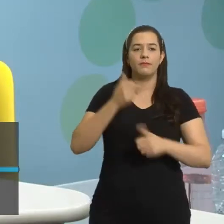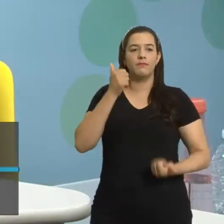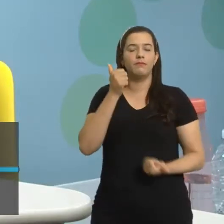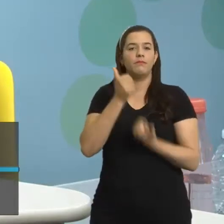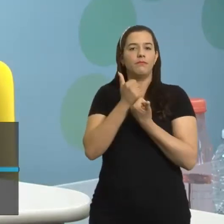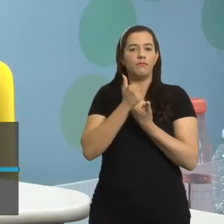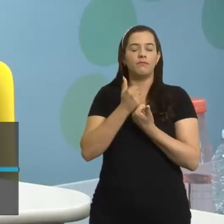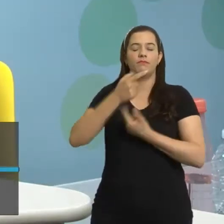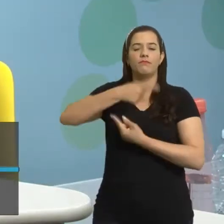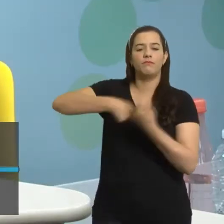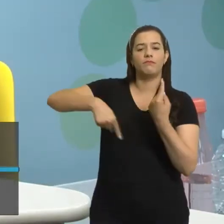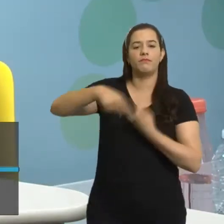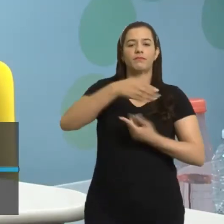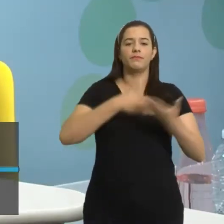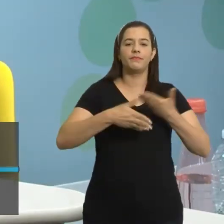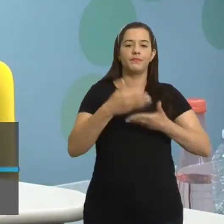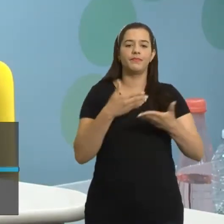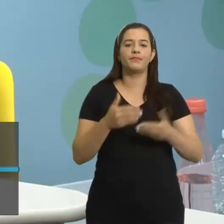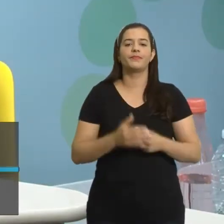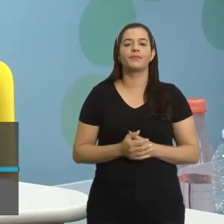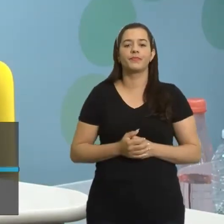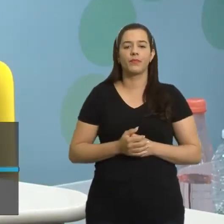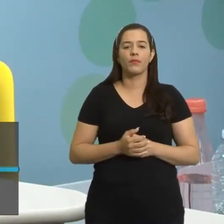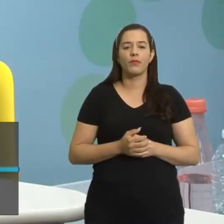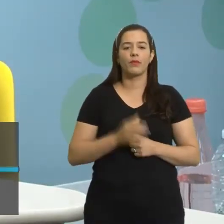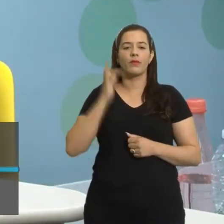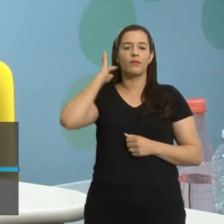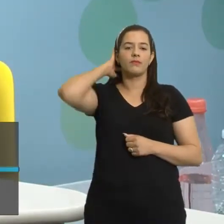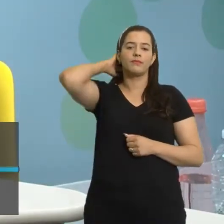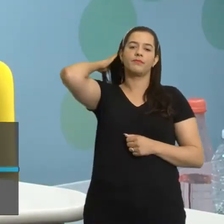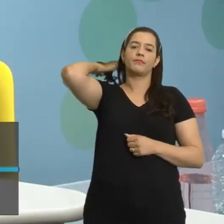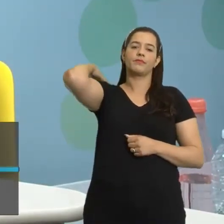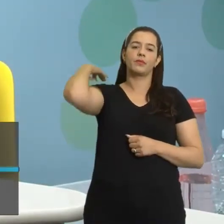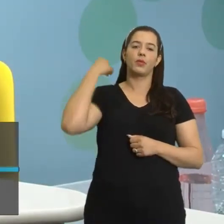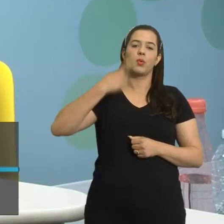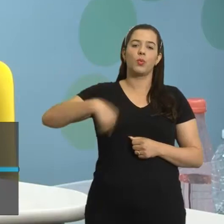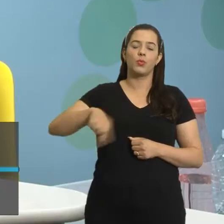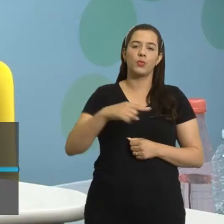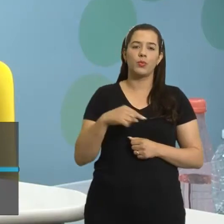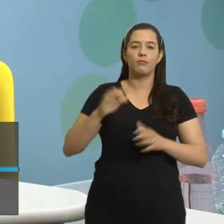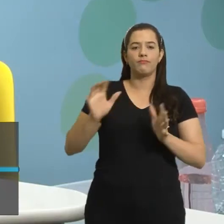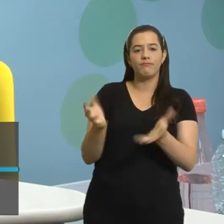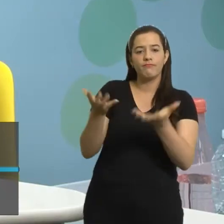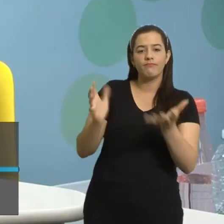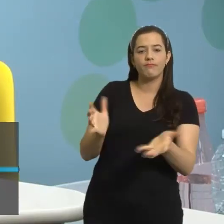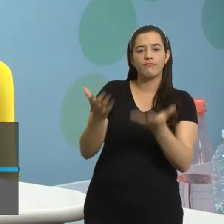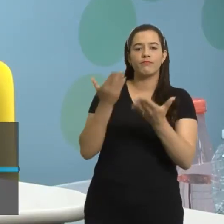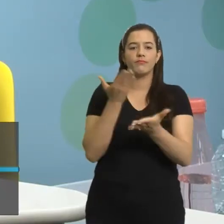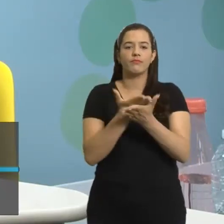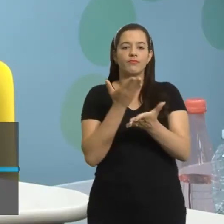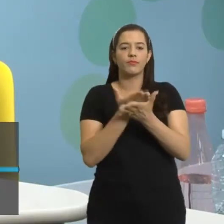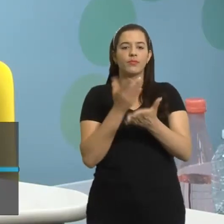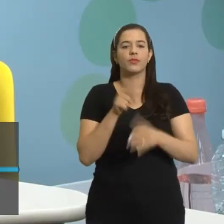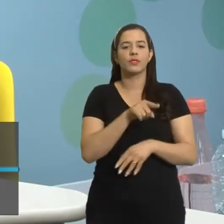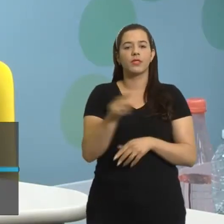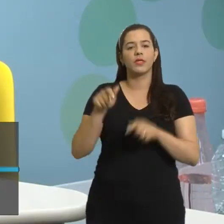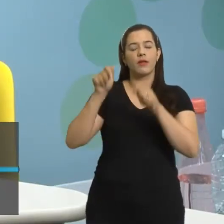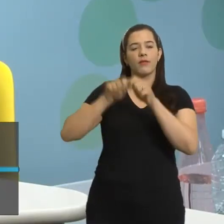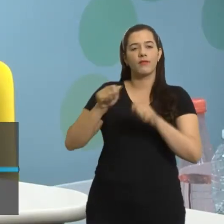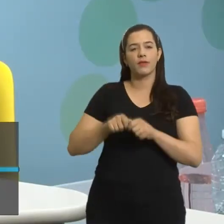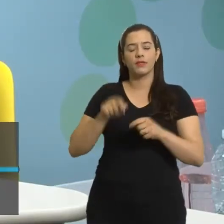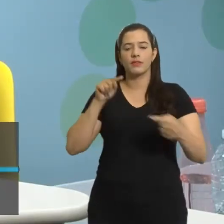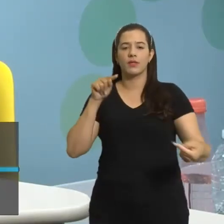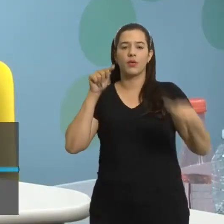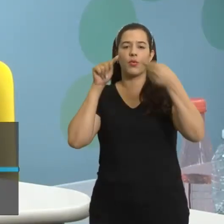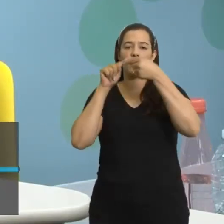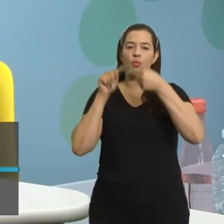e se interrelacionam. Quando a gente incentiva os nossos estudantes a fazer esse tipo de